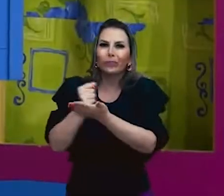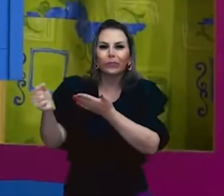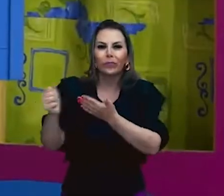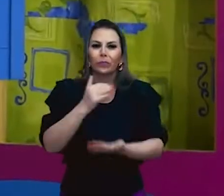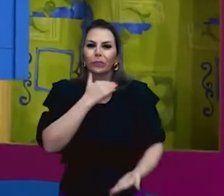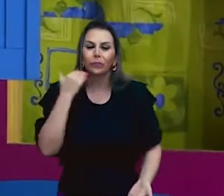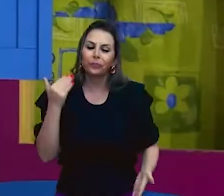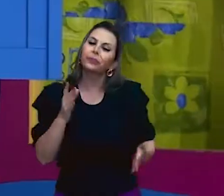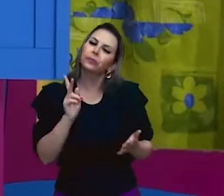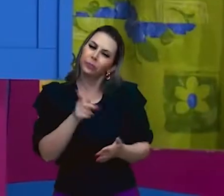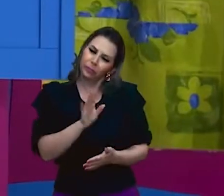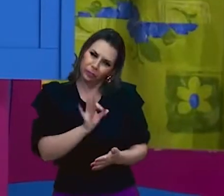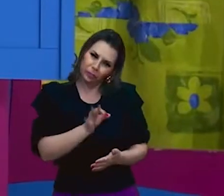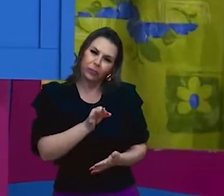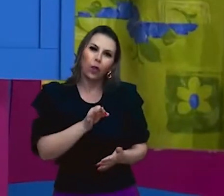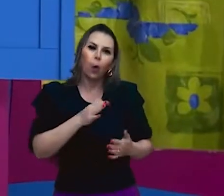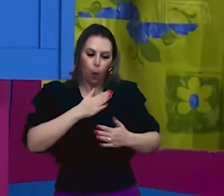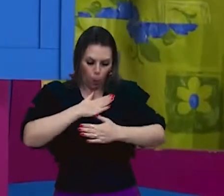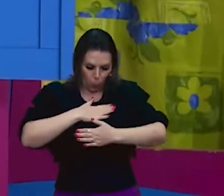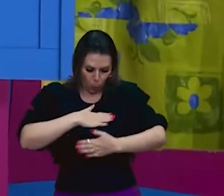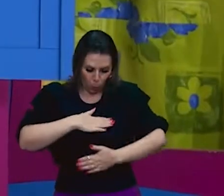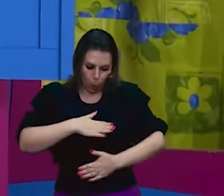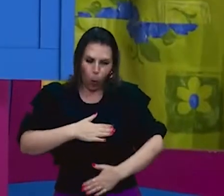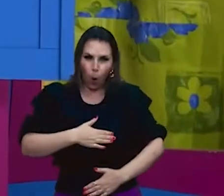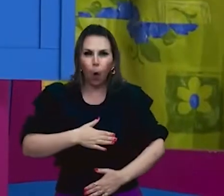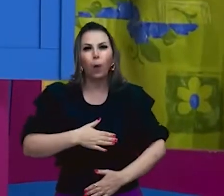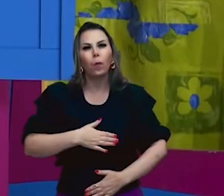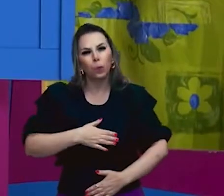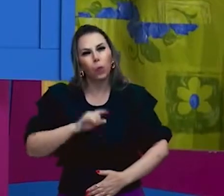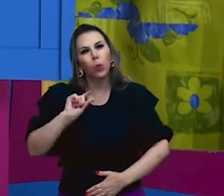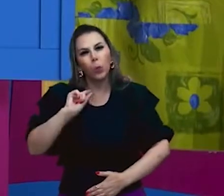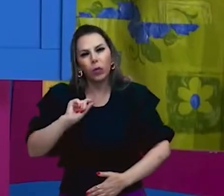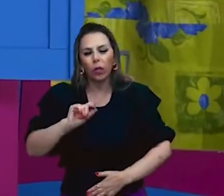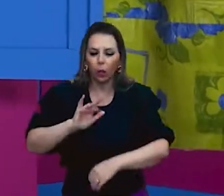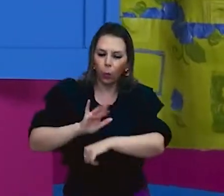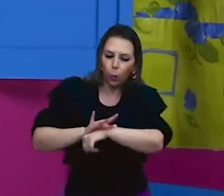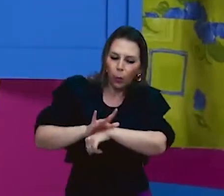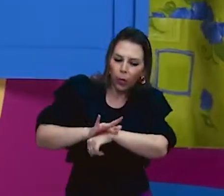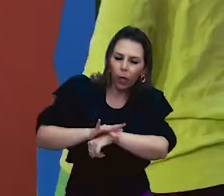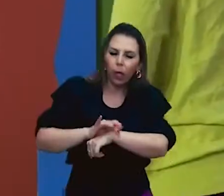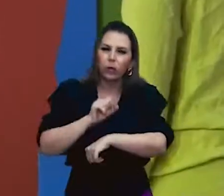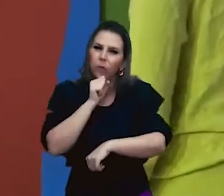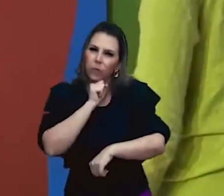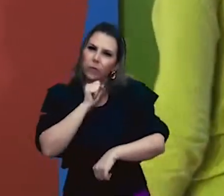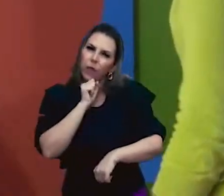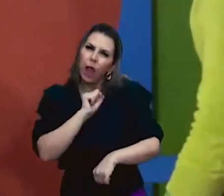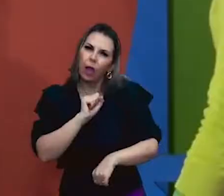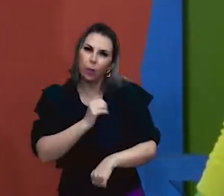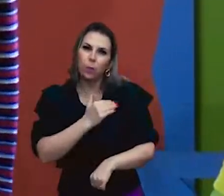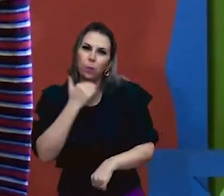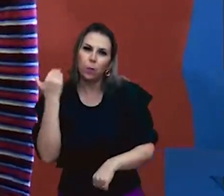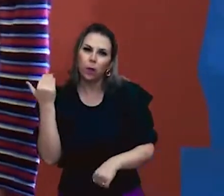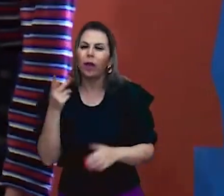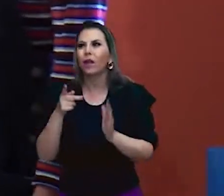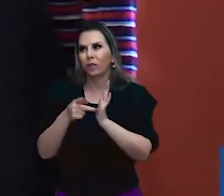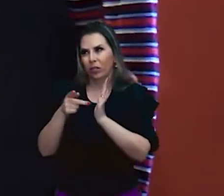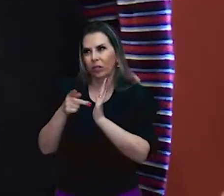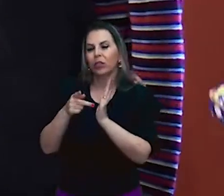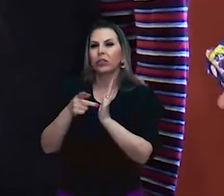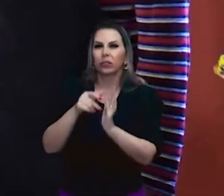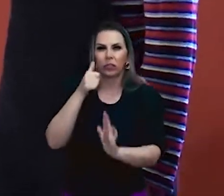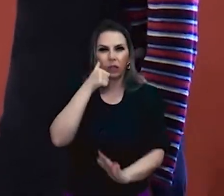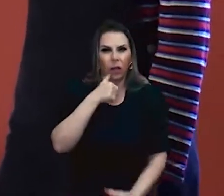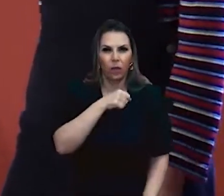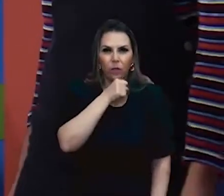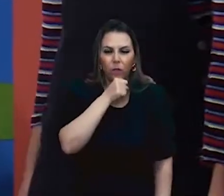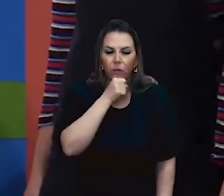é que todos nós vamos morrer. Porque o nosso corpo, ele fica velho, ele fica doente. É, a vovó, ela tava bem